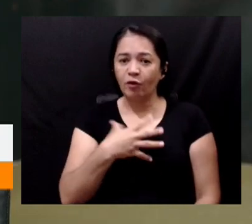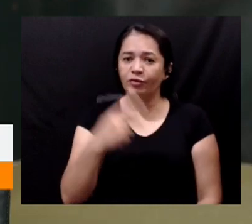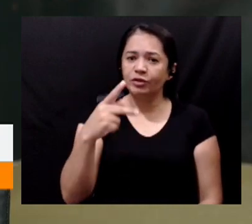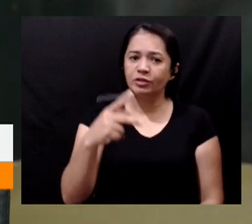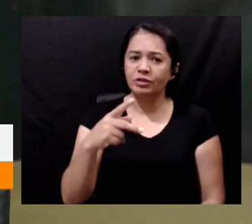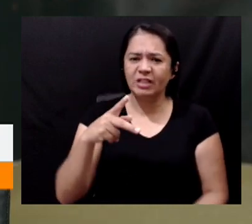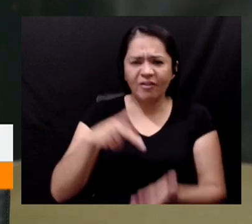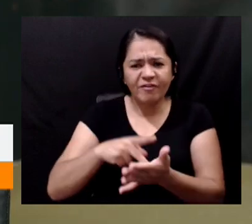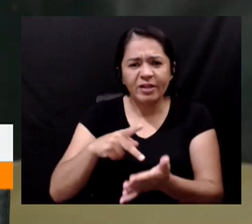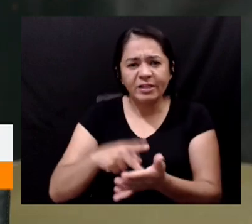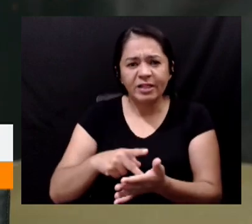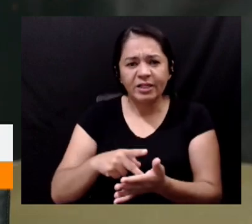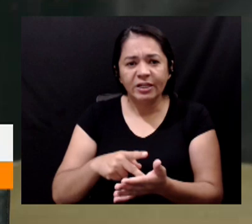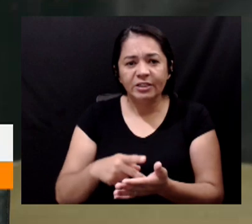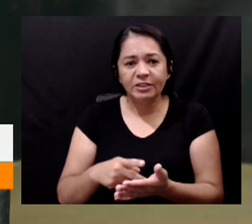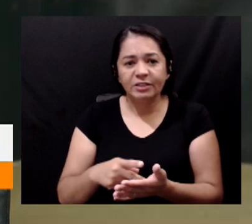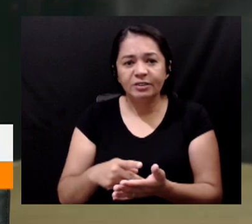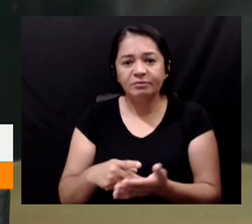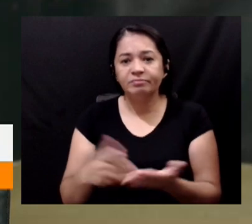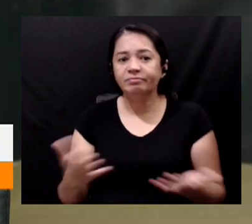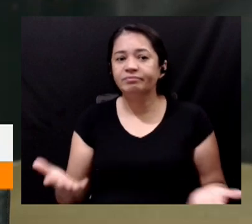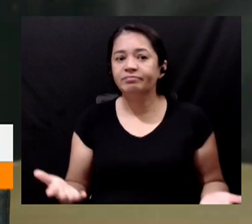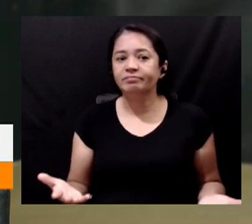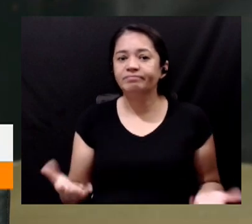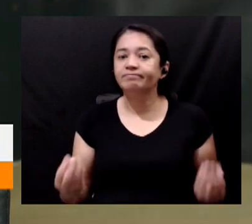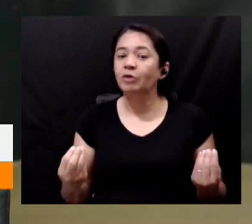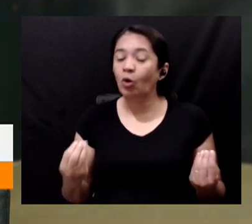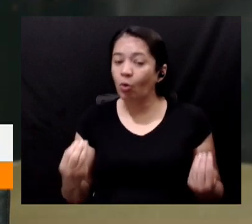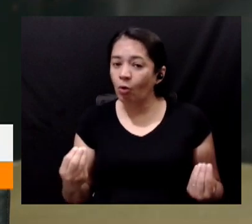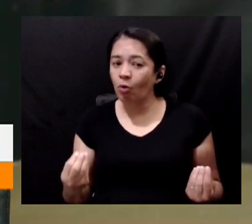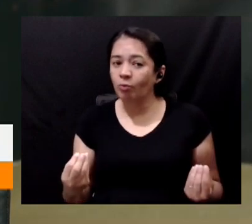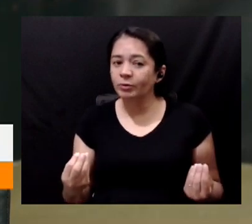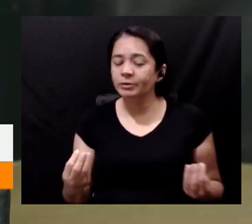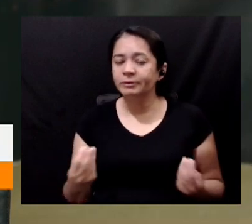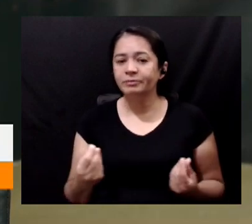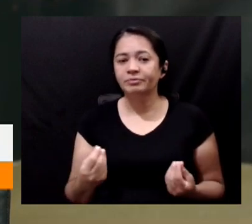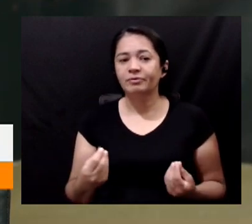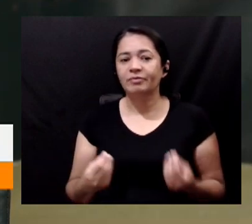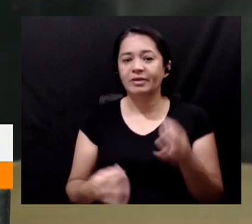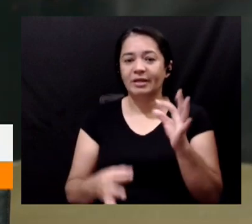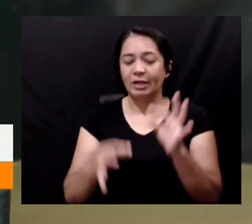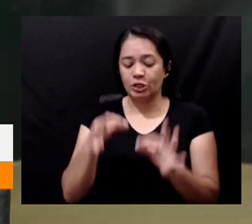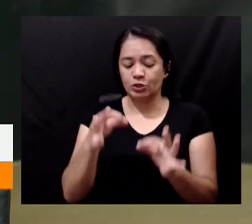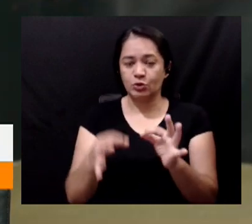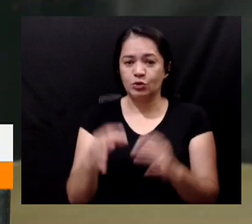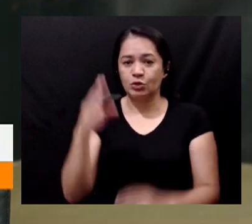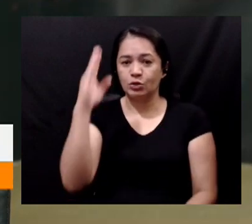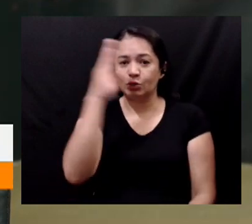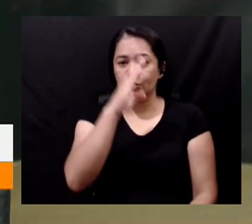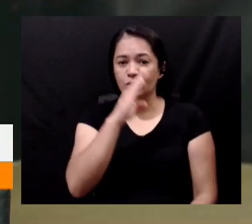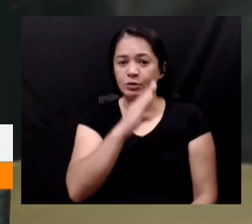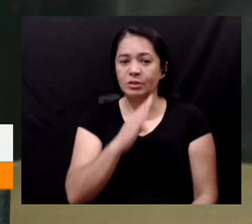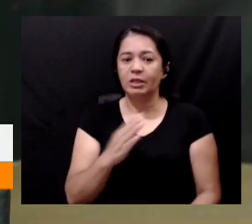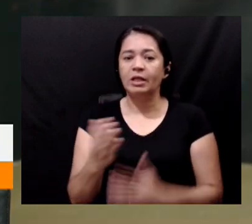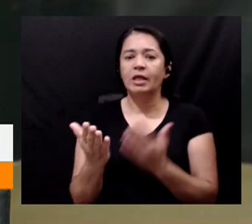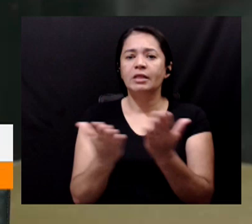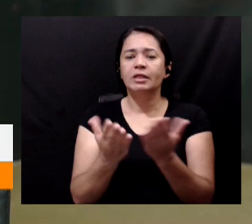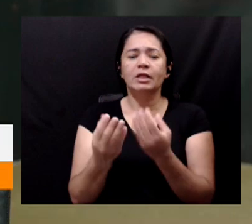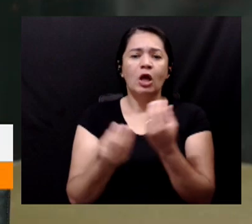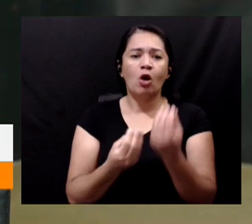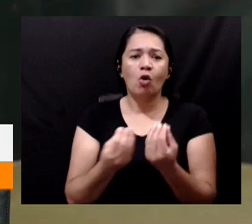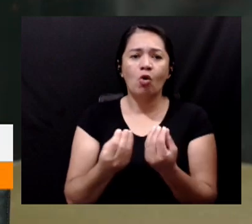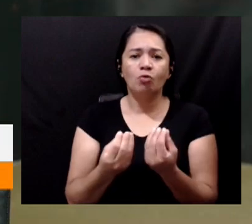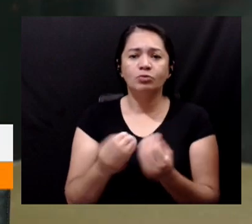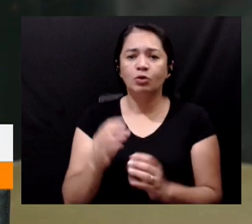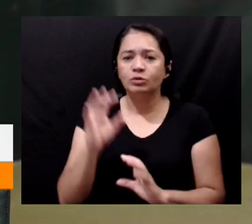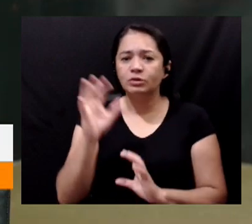o filho está conectado com o externo, né? E aí a justiça brasileira trata como, doutor Márcio, os casos de